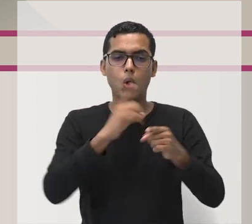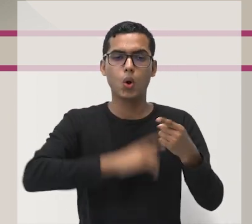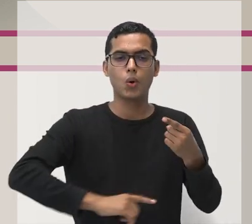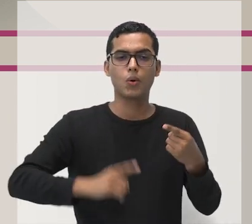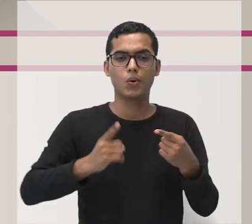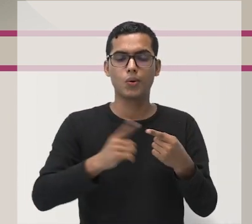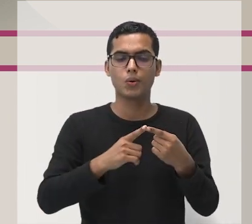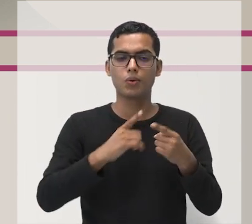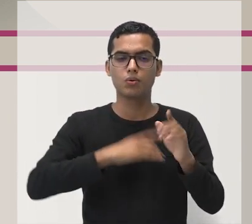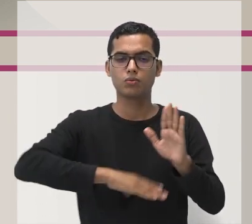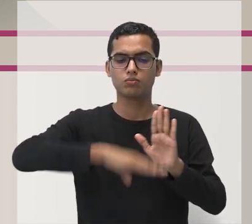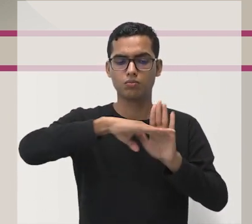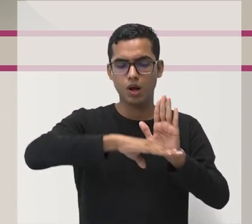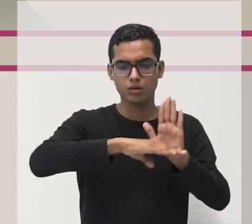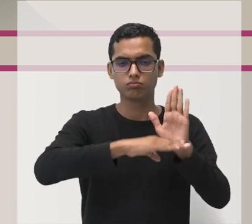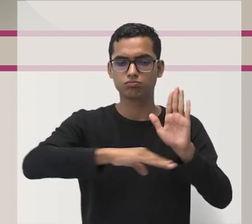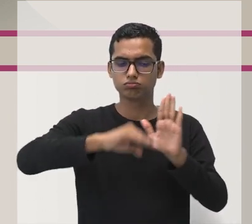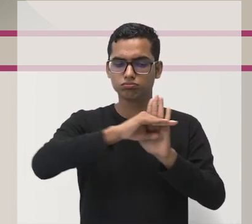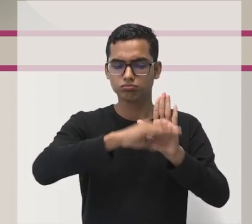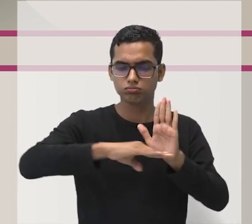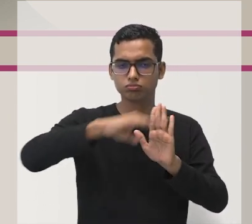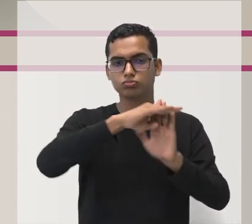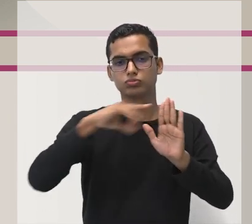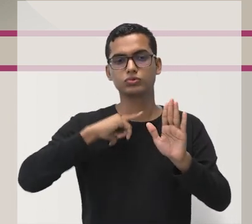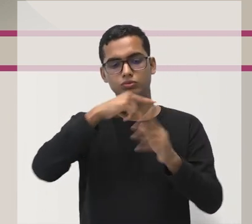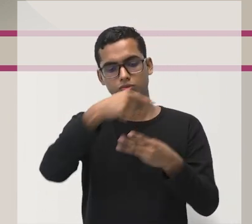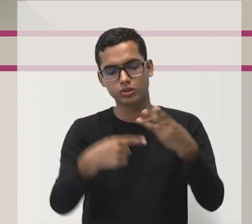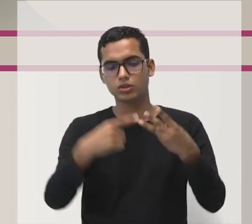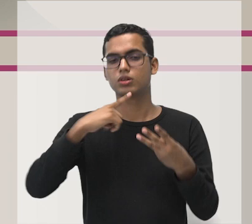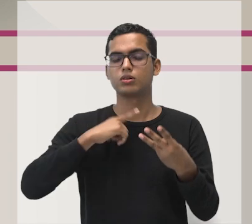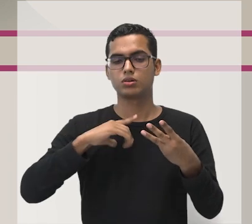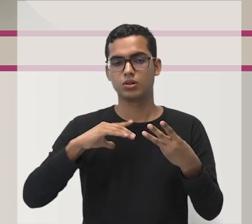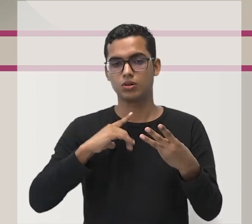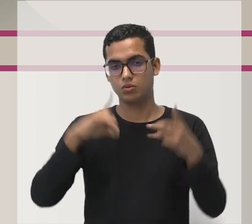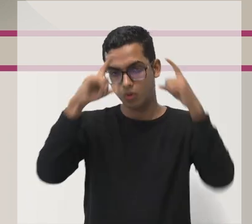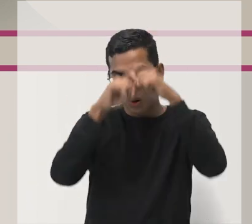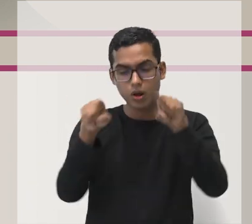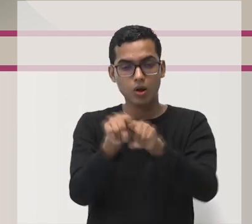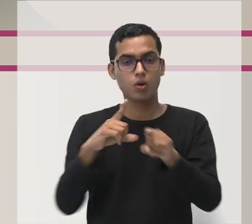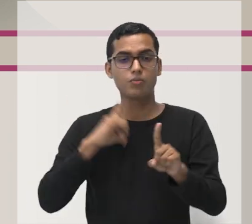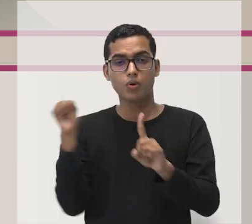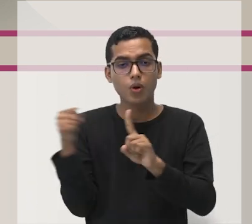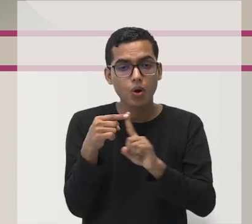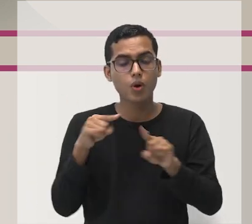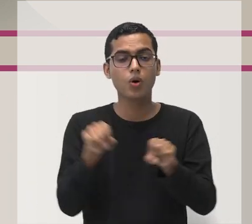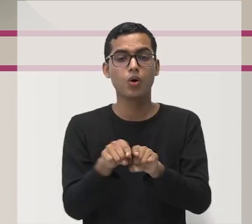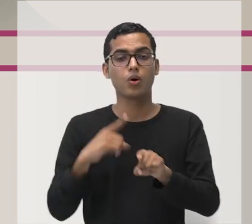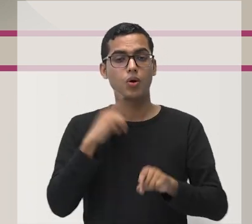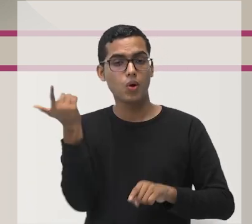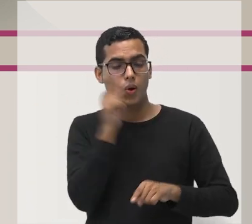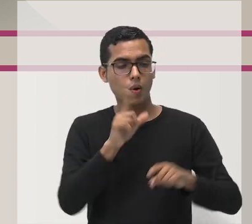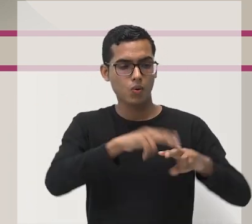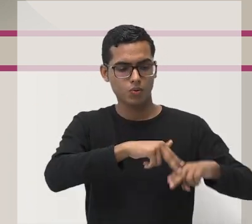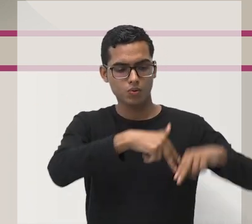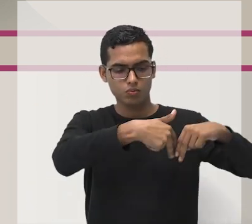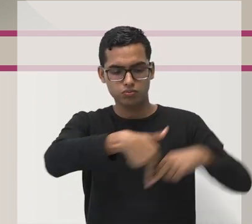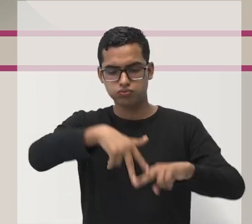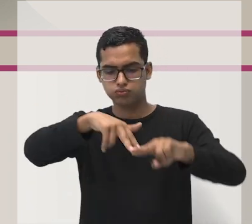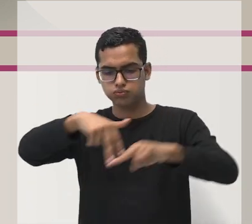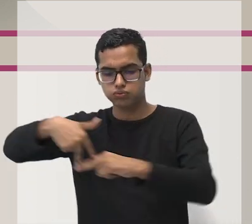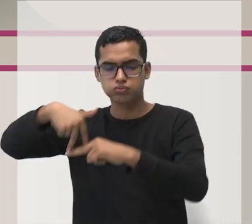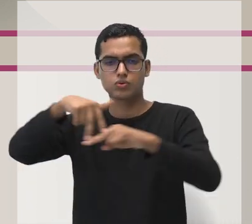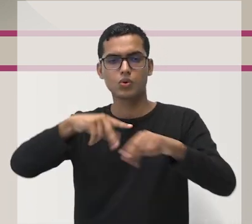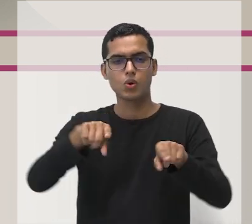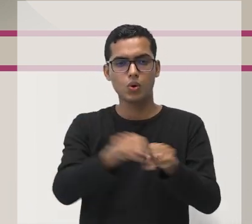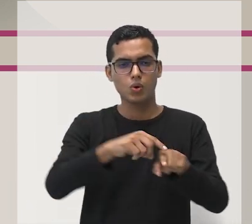elas consistem em quê? Em deslizar sobre o solo e obstáculos com o skate, com o auxílio do skate, tá? Então, o